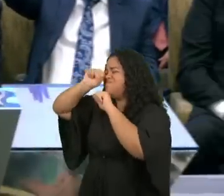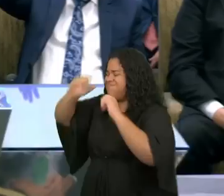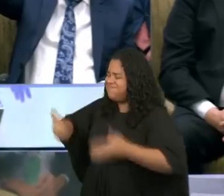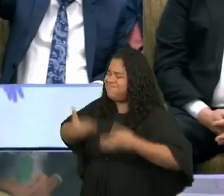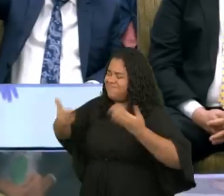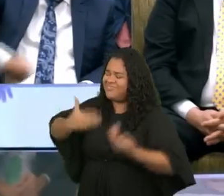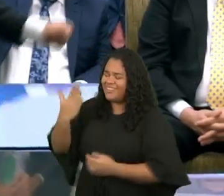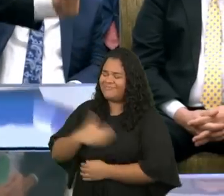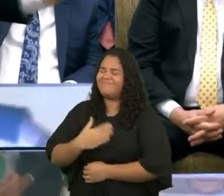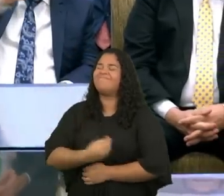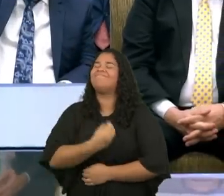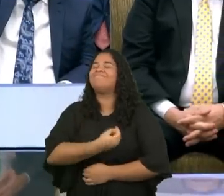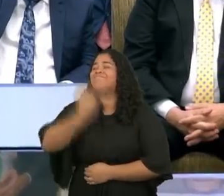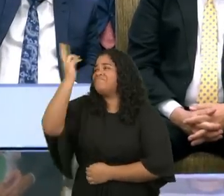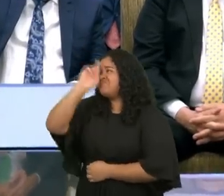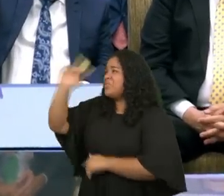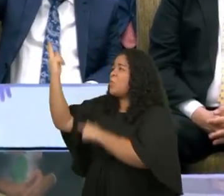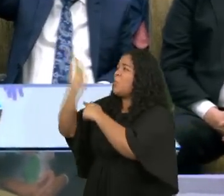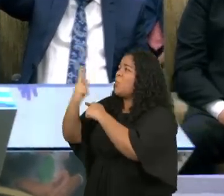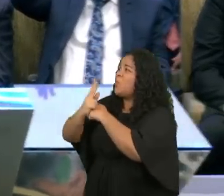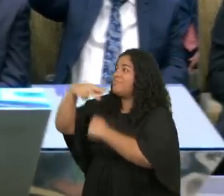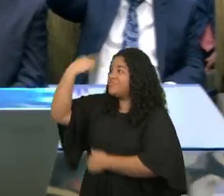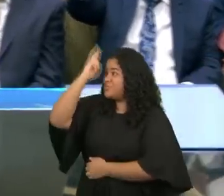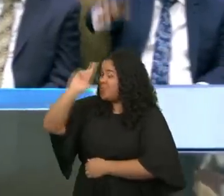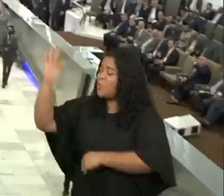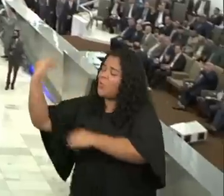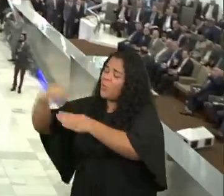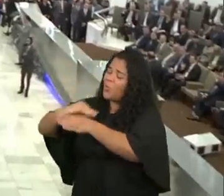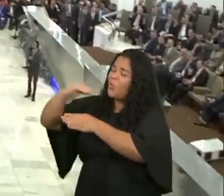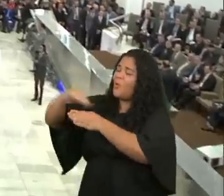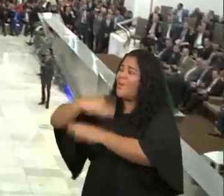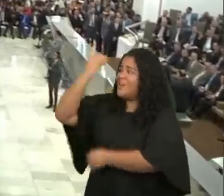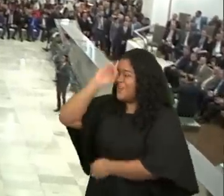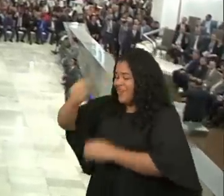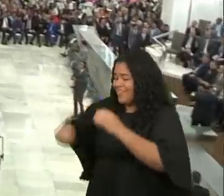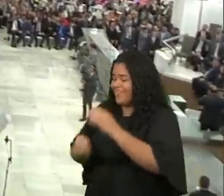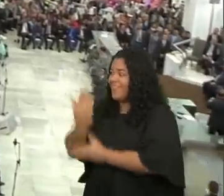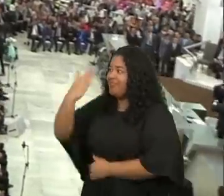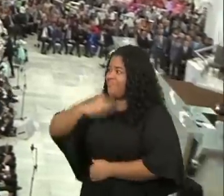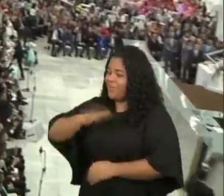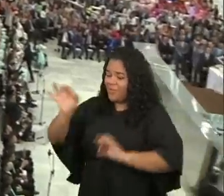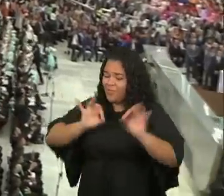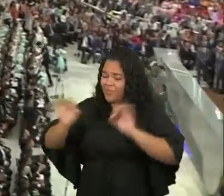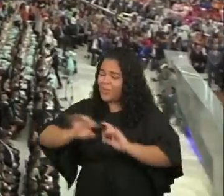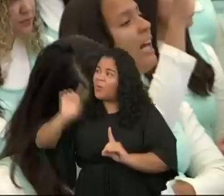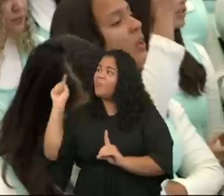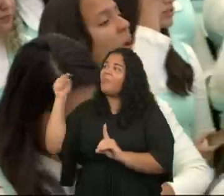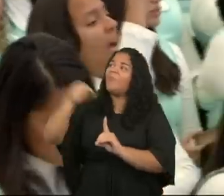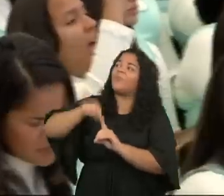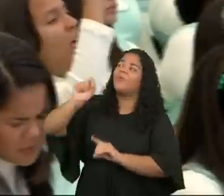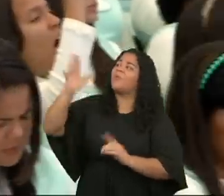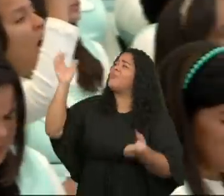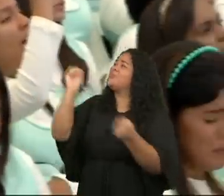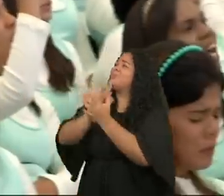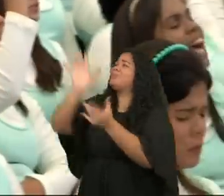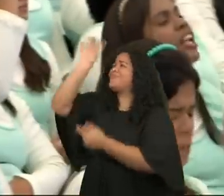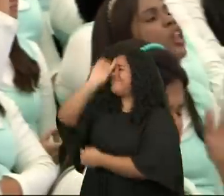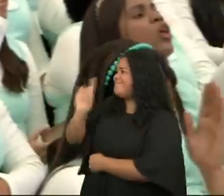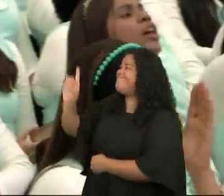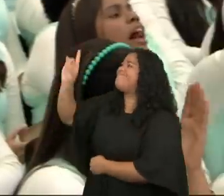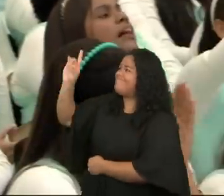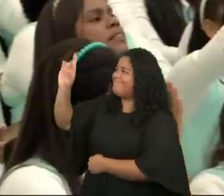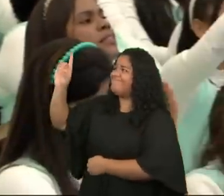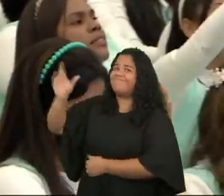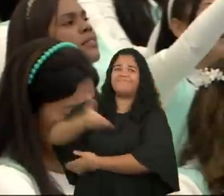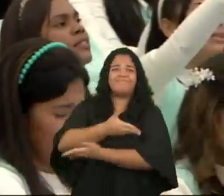refúgio, tu és o meu orientador, tu és o meu criador. Tu me fizestes para louvor da tua glória. Só